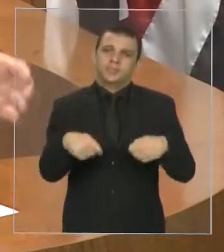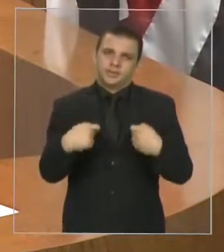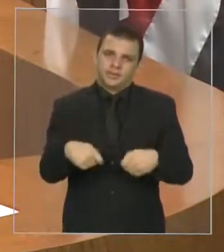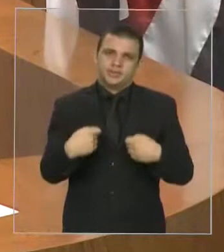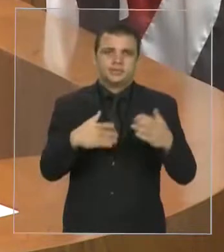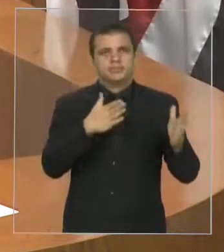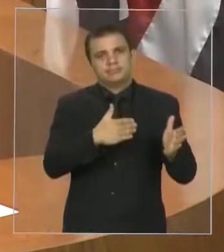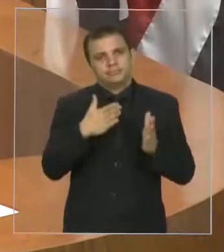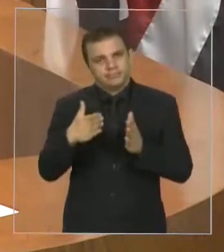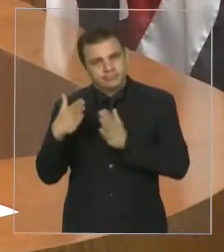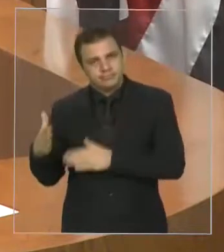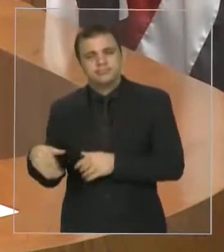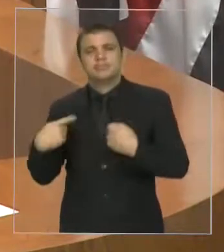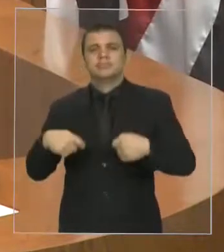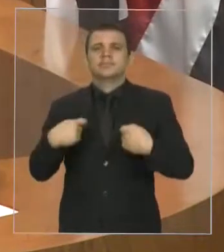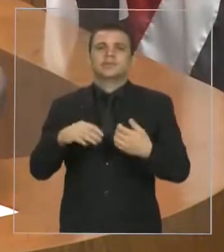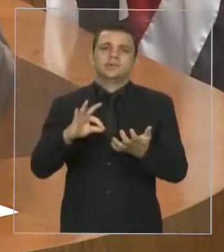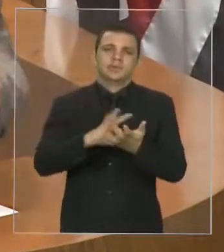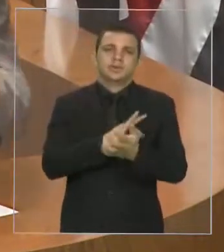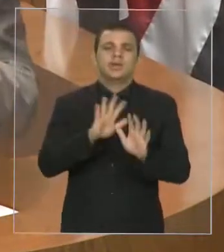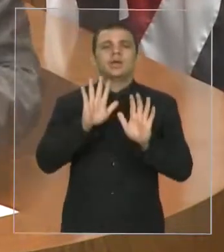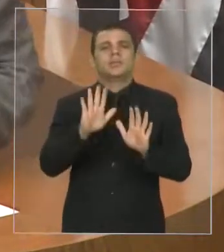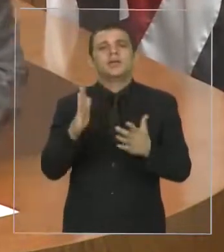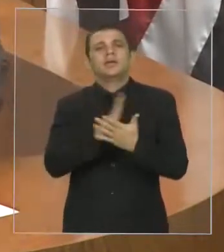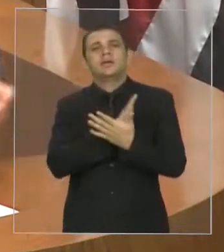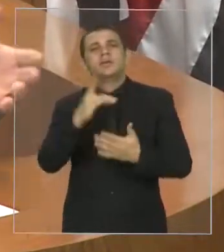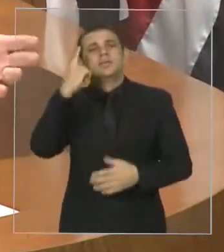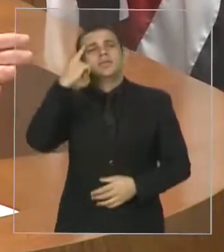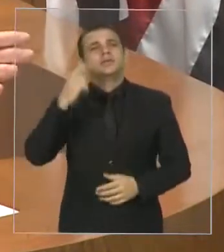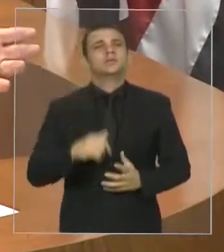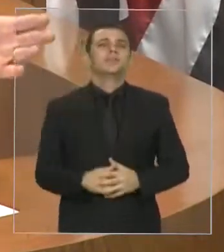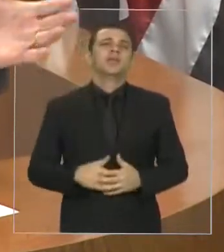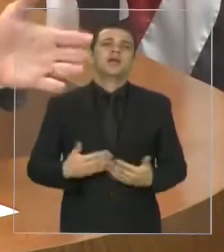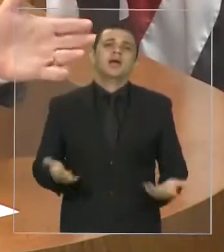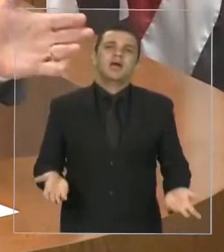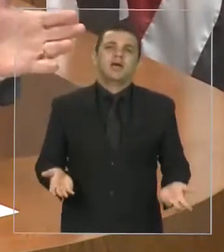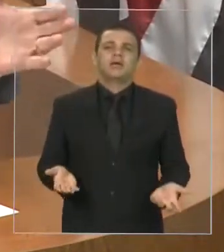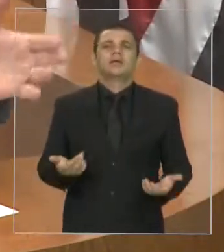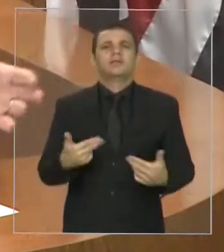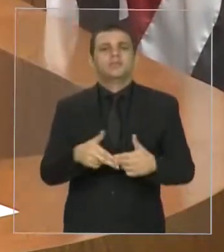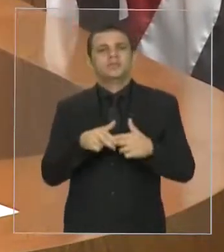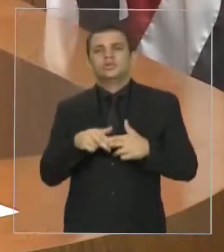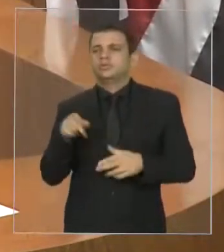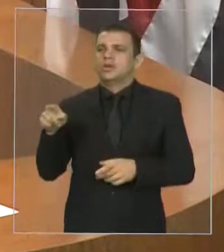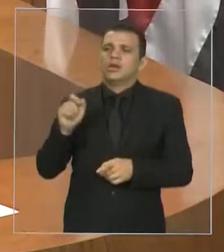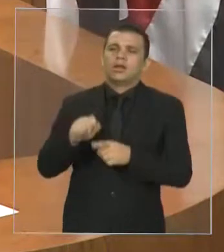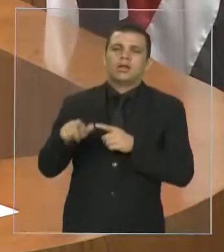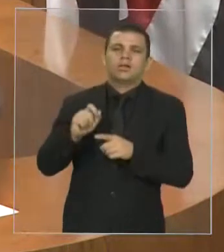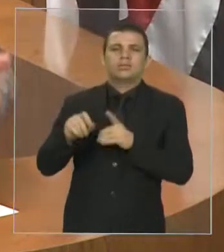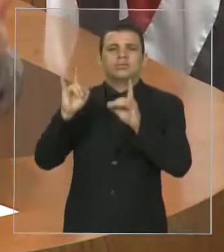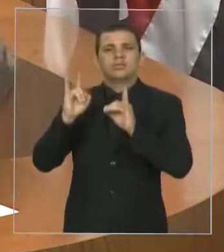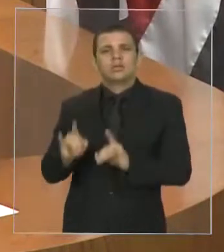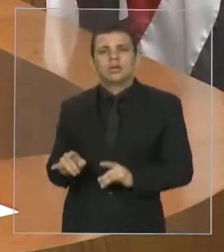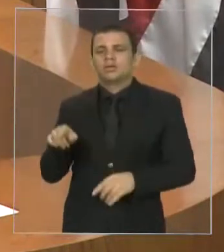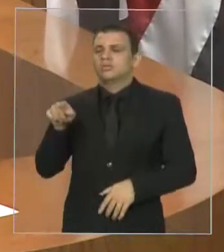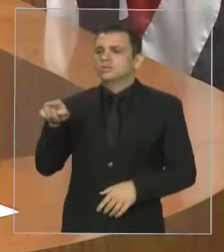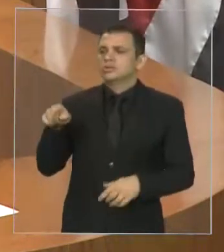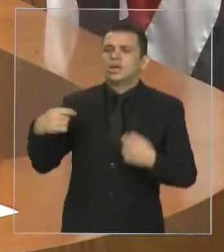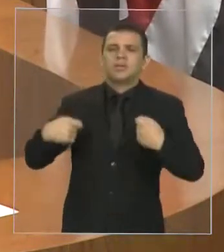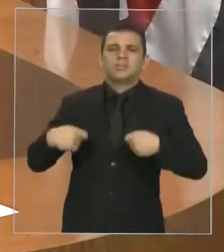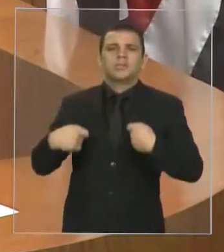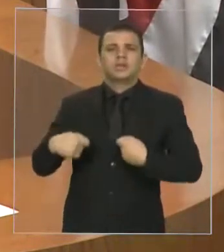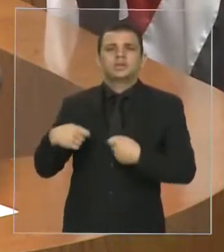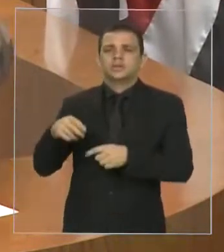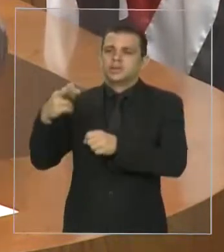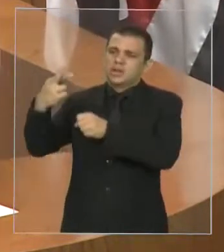exige contrato. Mas alguém pode fazer uma pergunta: mas está alugando um prédio, ele já não teria que